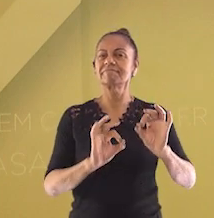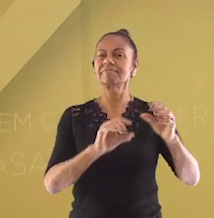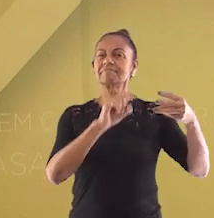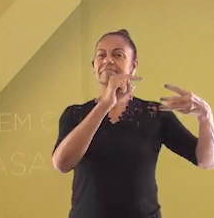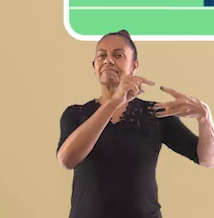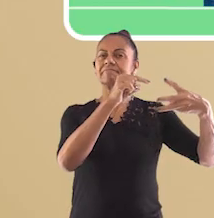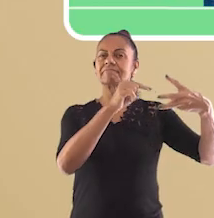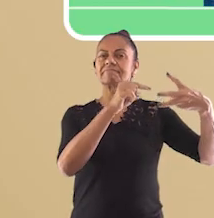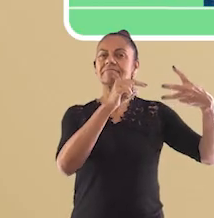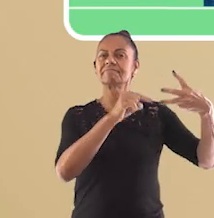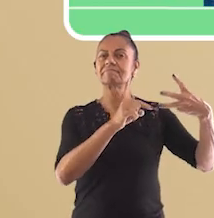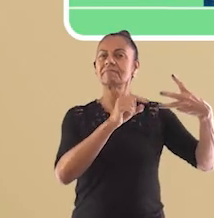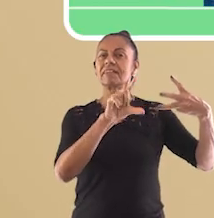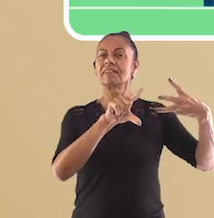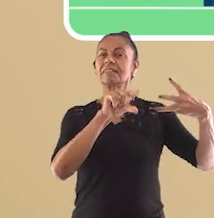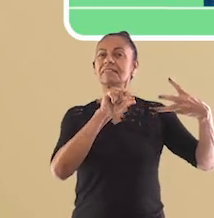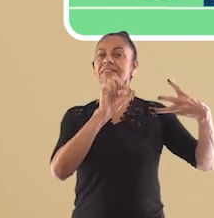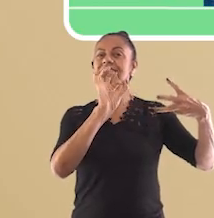tempo